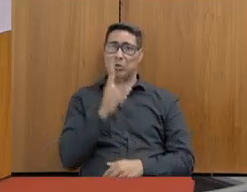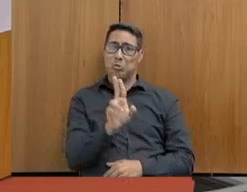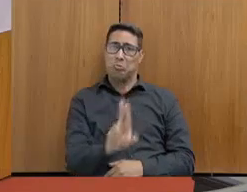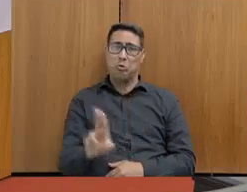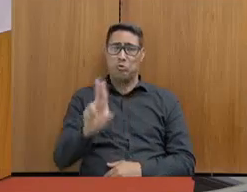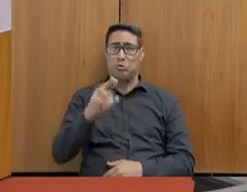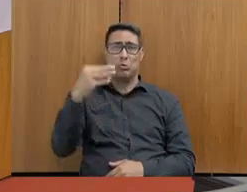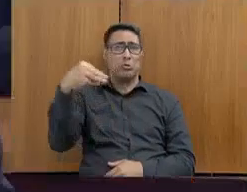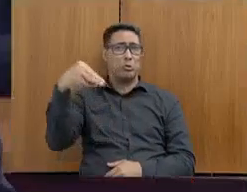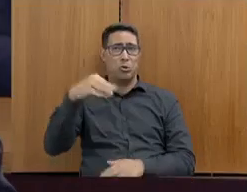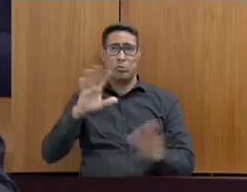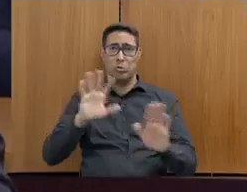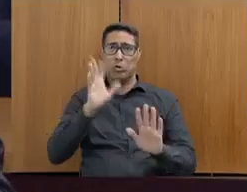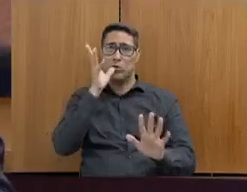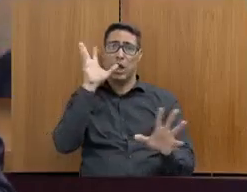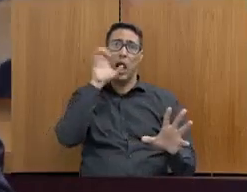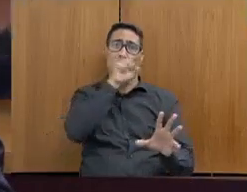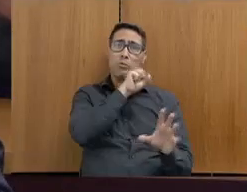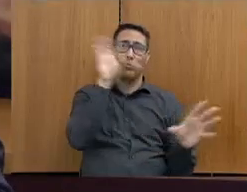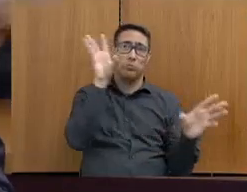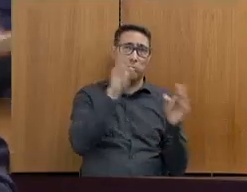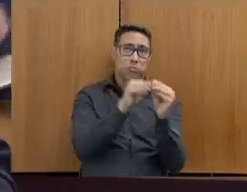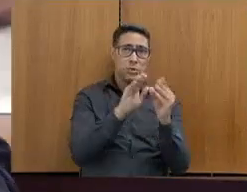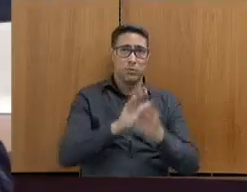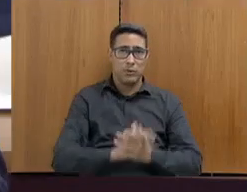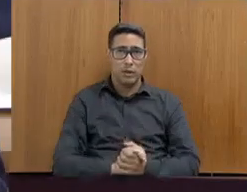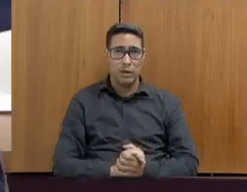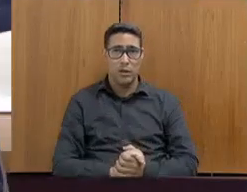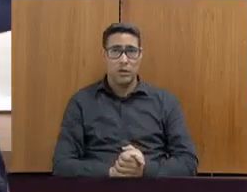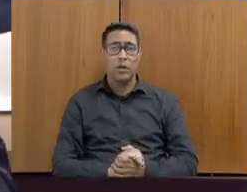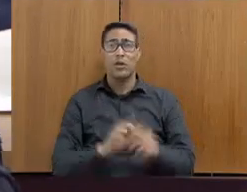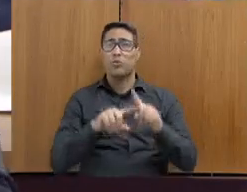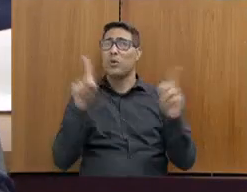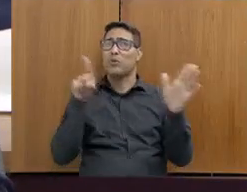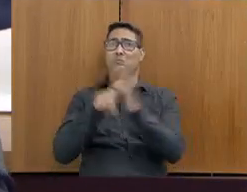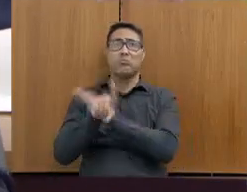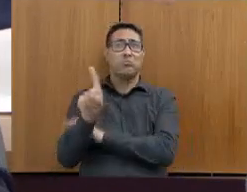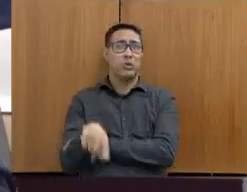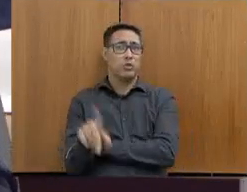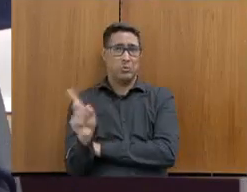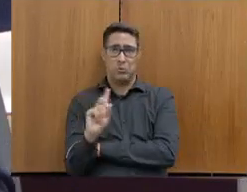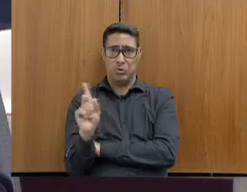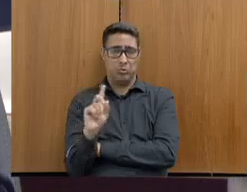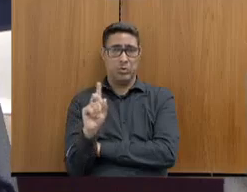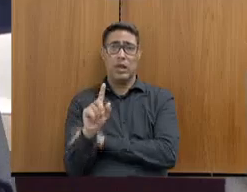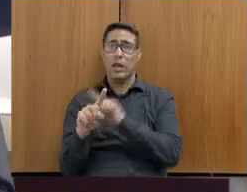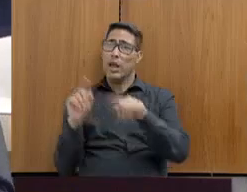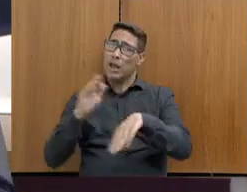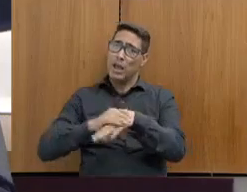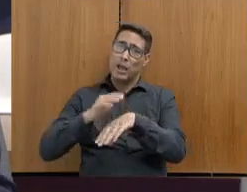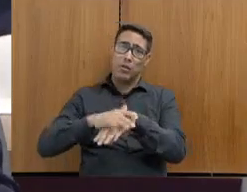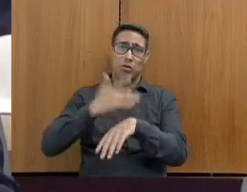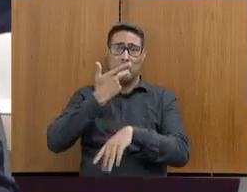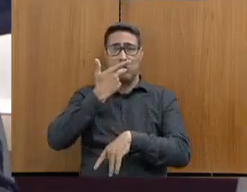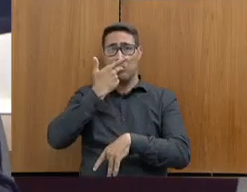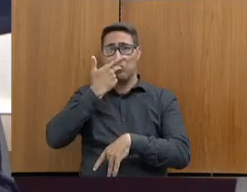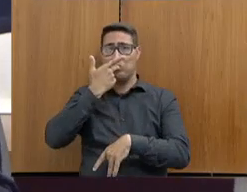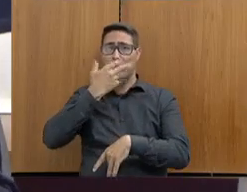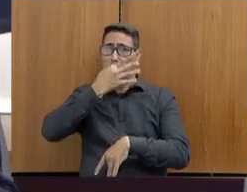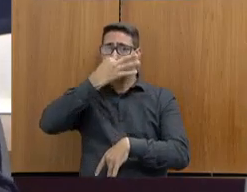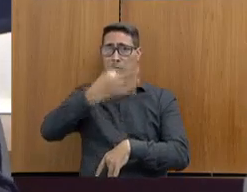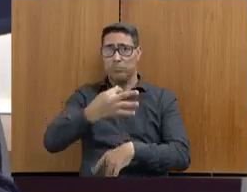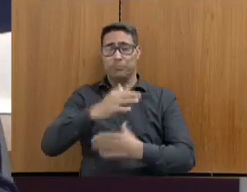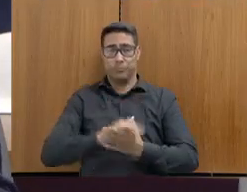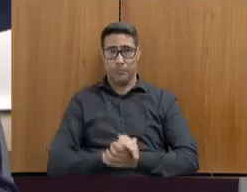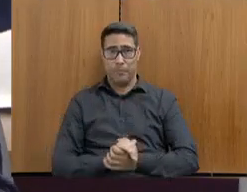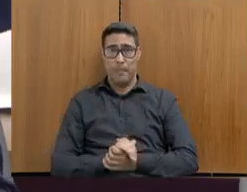muito breve e não é tanto uma pergunta é uma consideração primeiro eu gostaria de